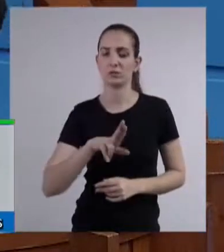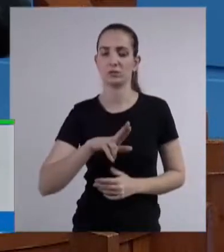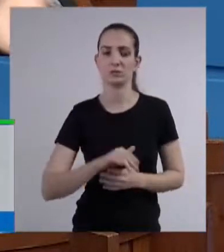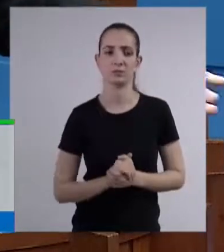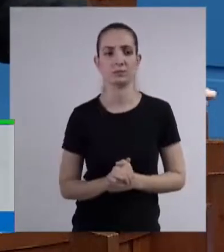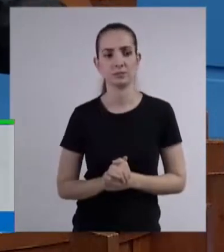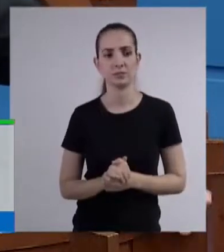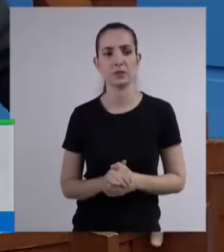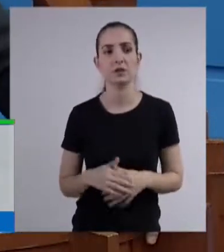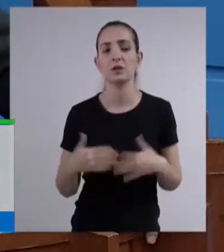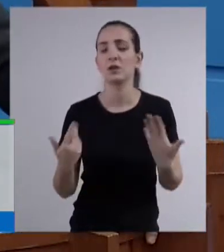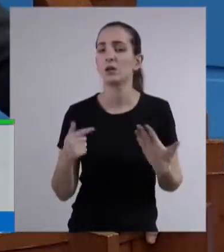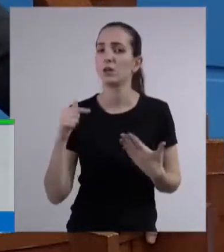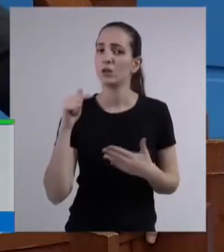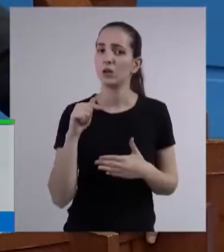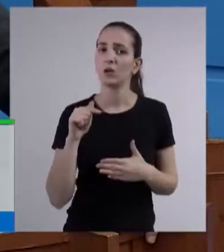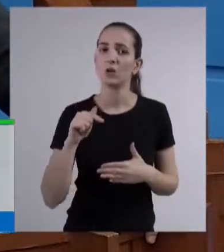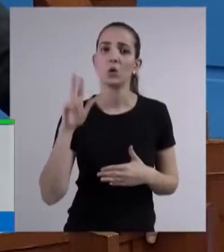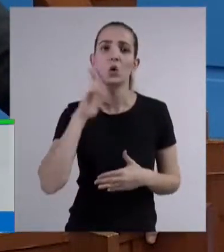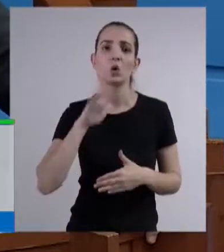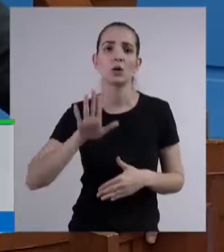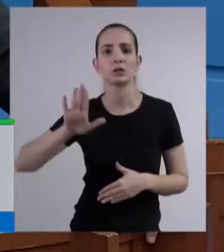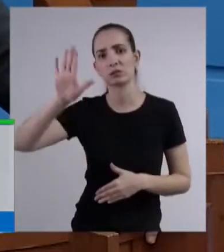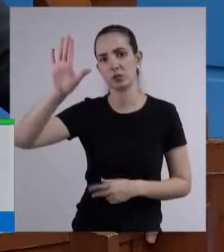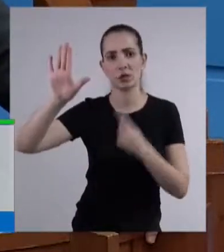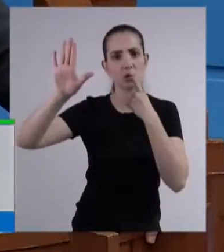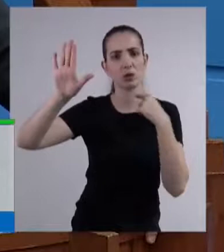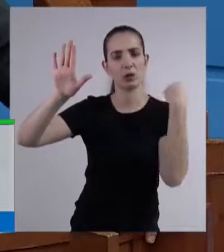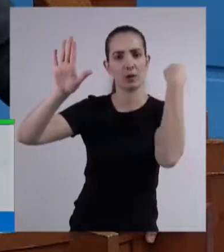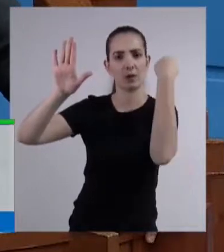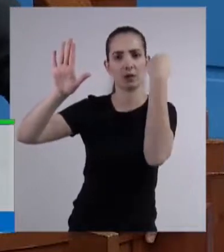Não, essa candidatura está impugnada.